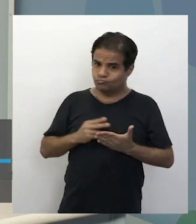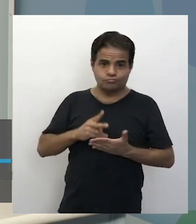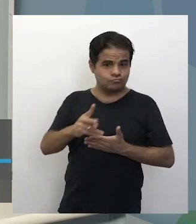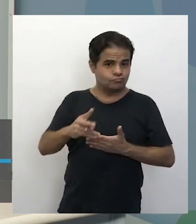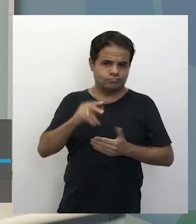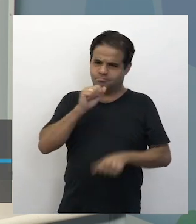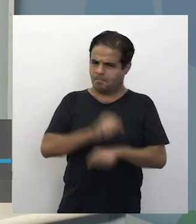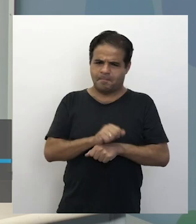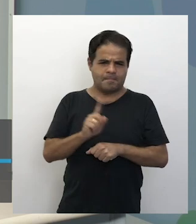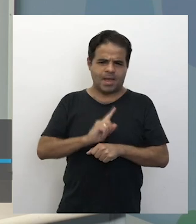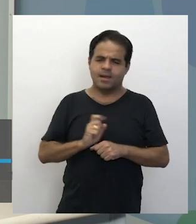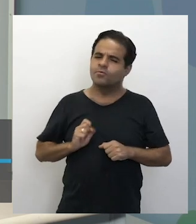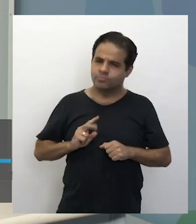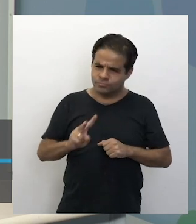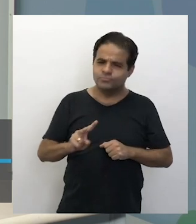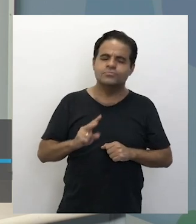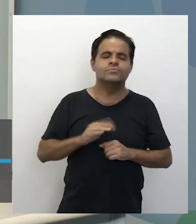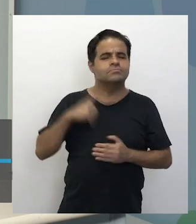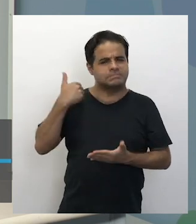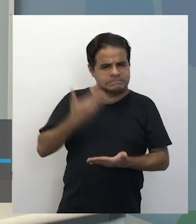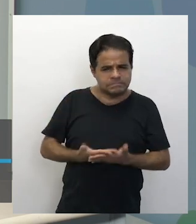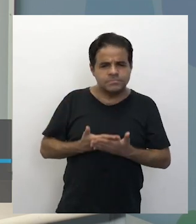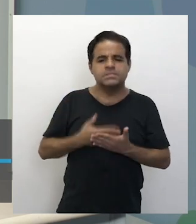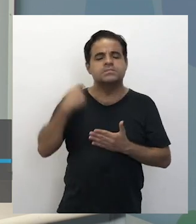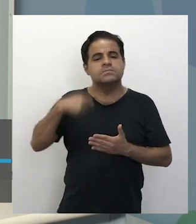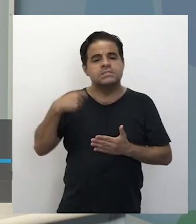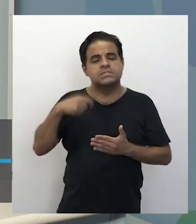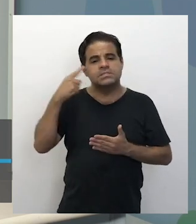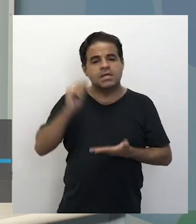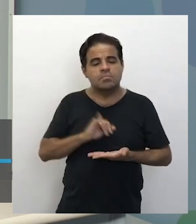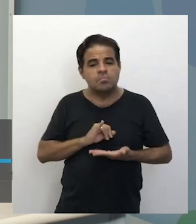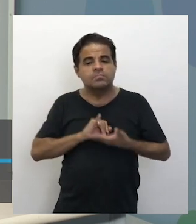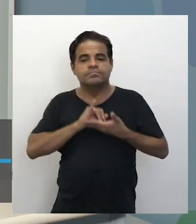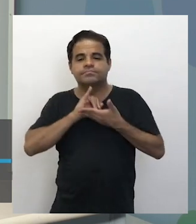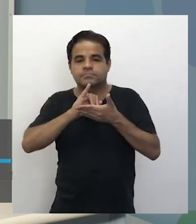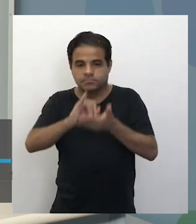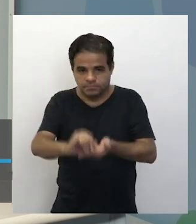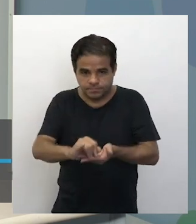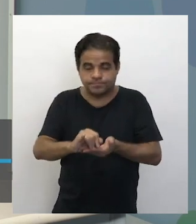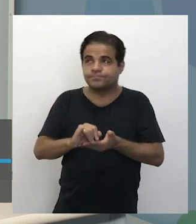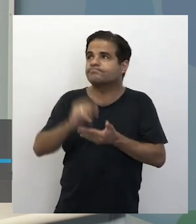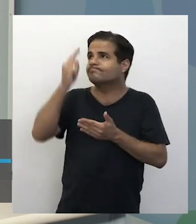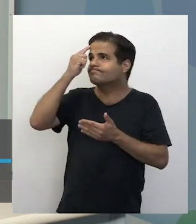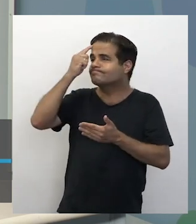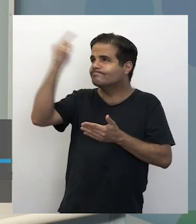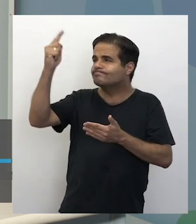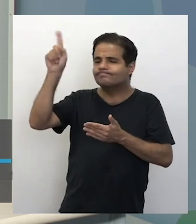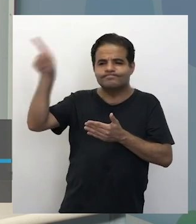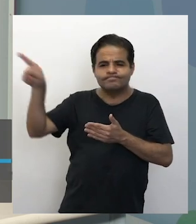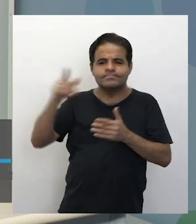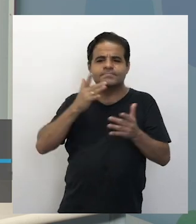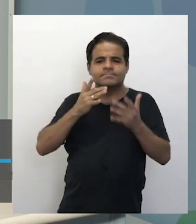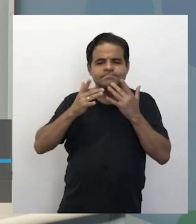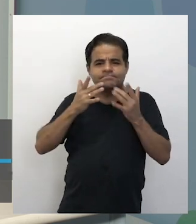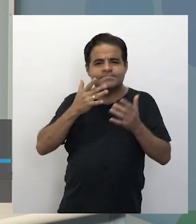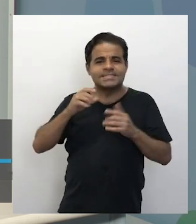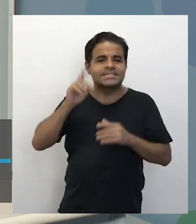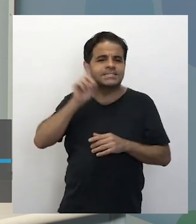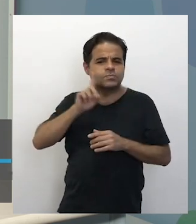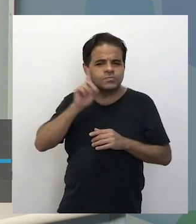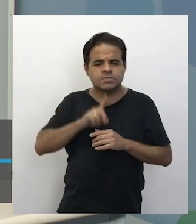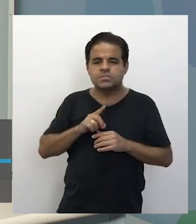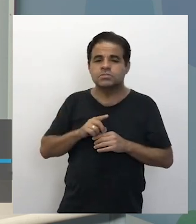tem jeito. E eu precisei importar uma peça dos Estados Unidos. E o meu chefe pegou